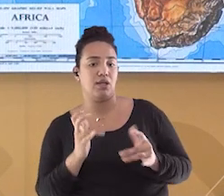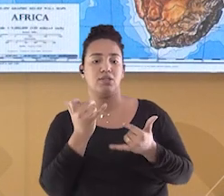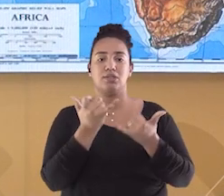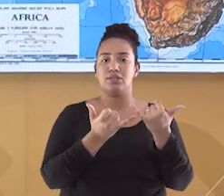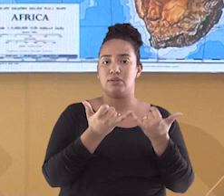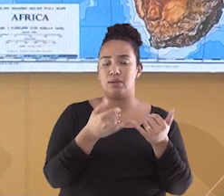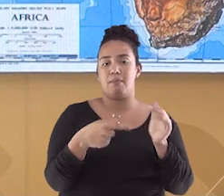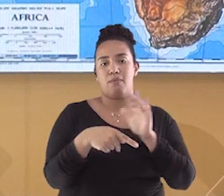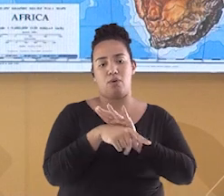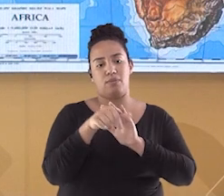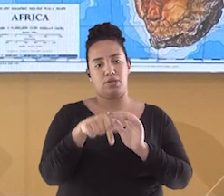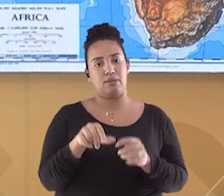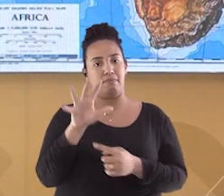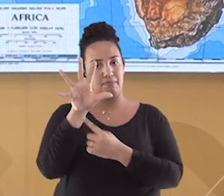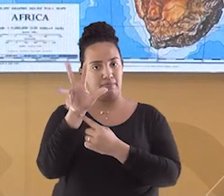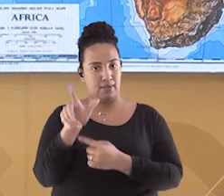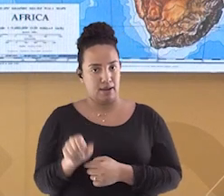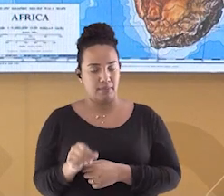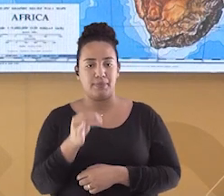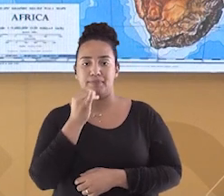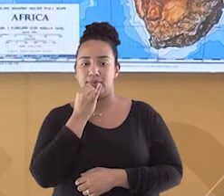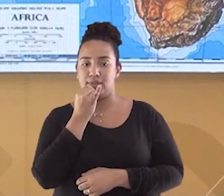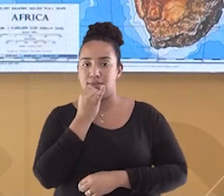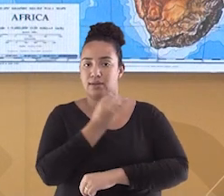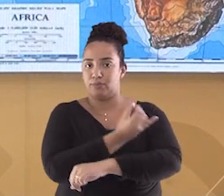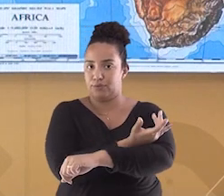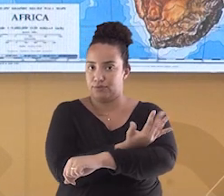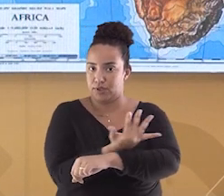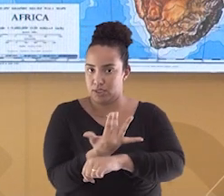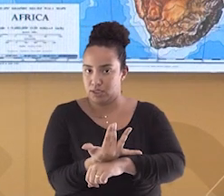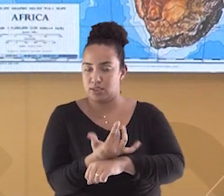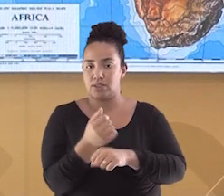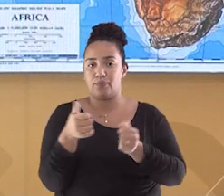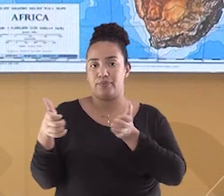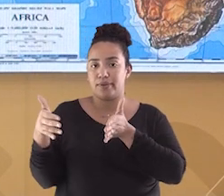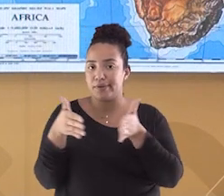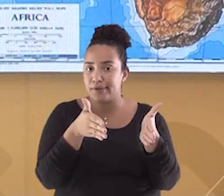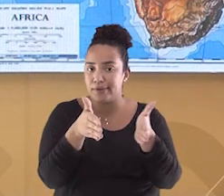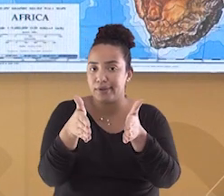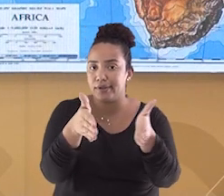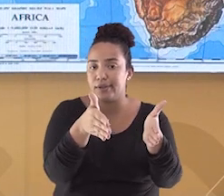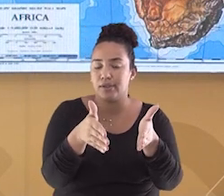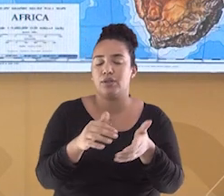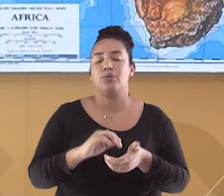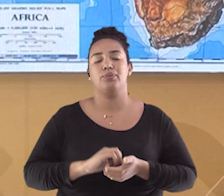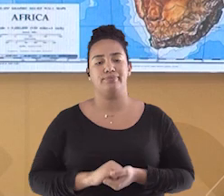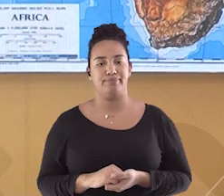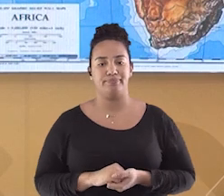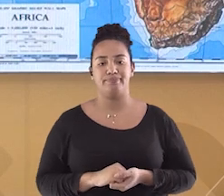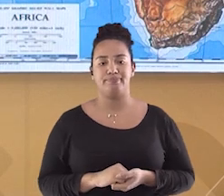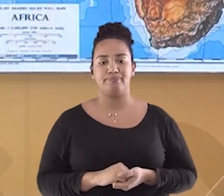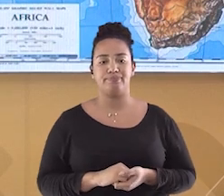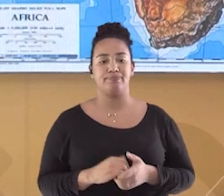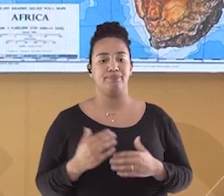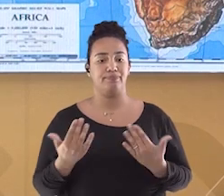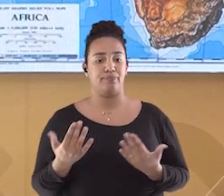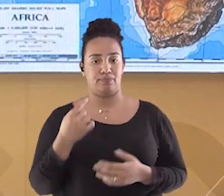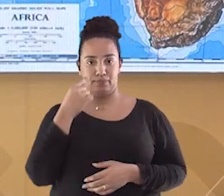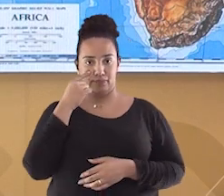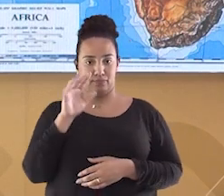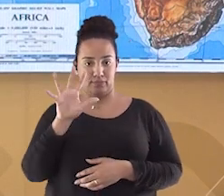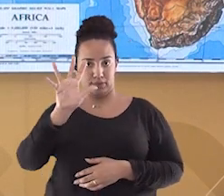os elementos do mapa, como a sua vegetação, rios ou formas de relevo. Nesse